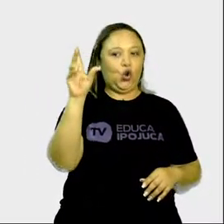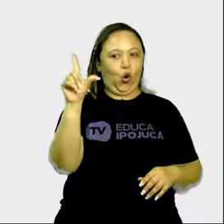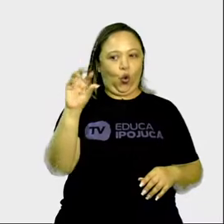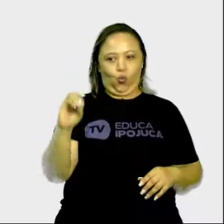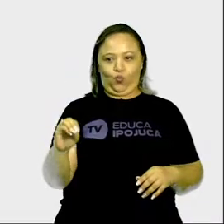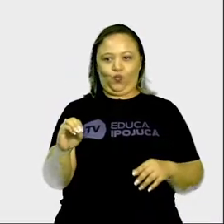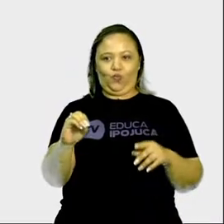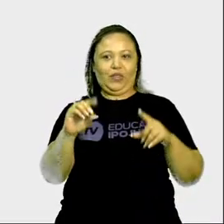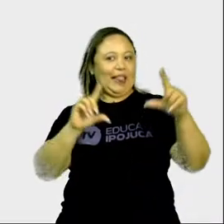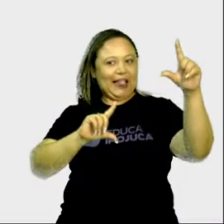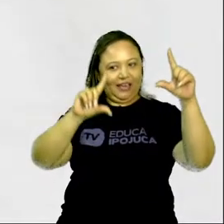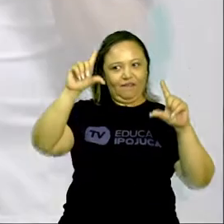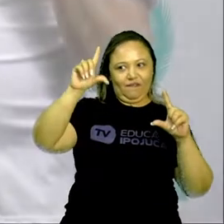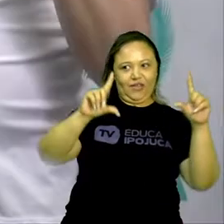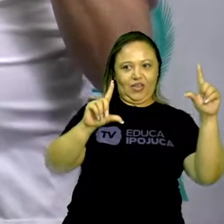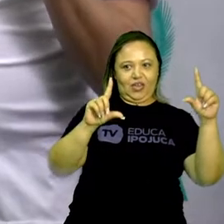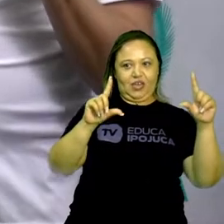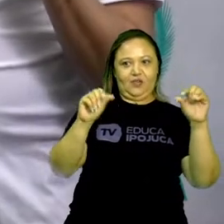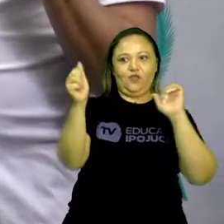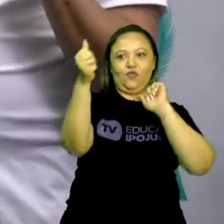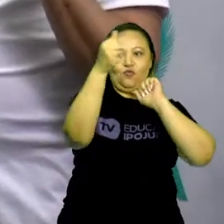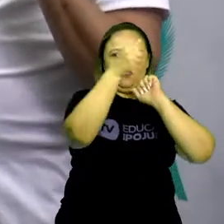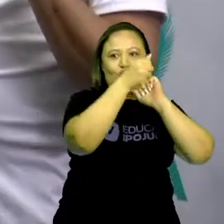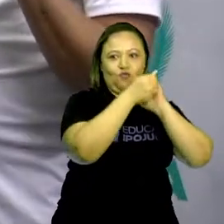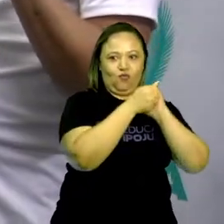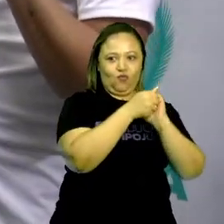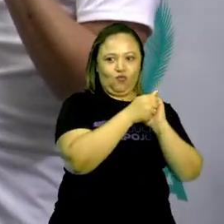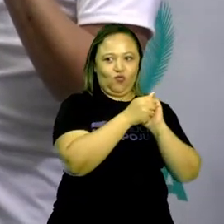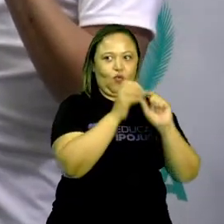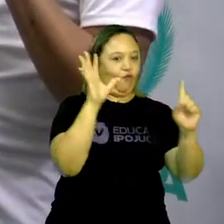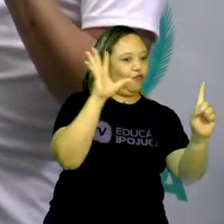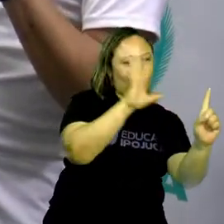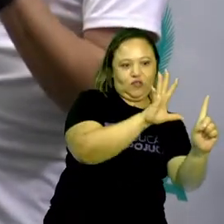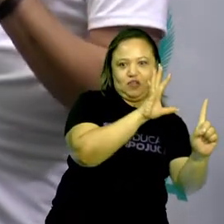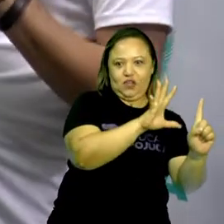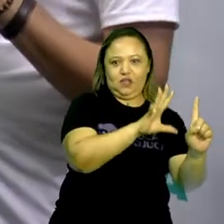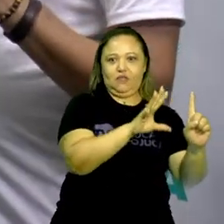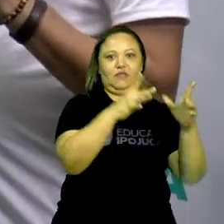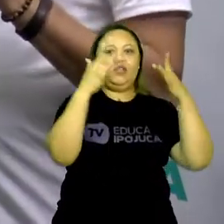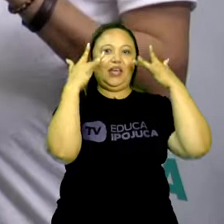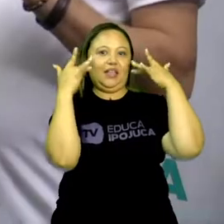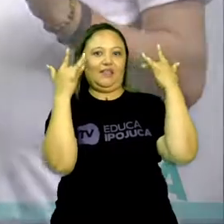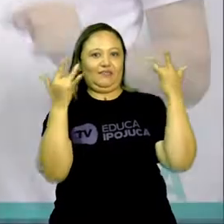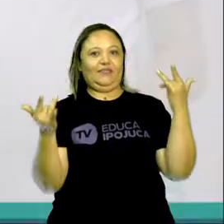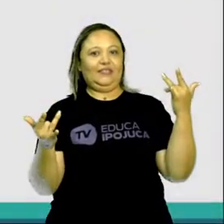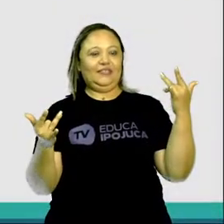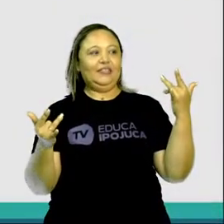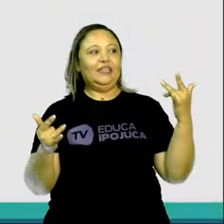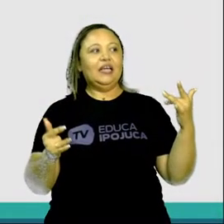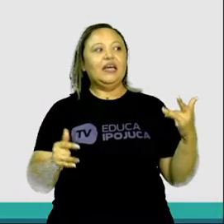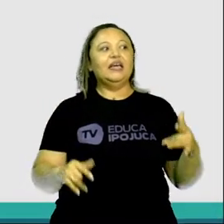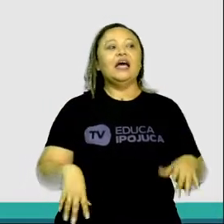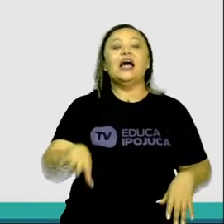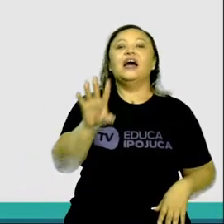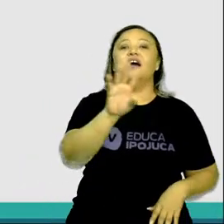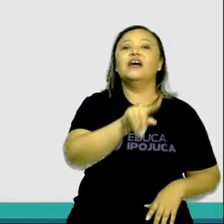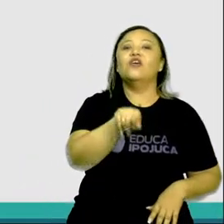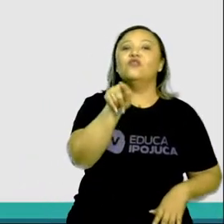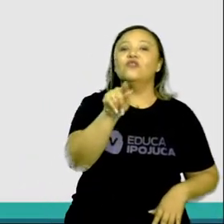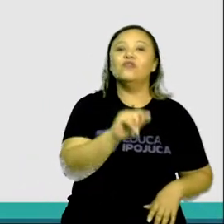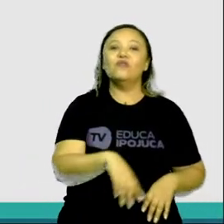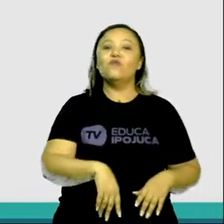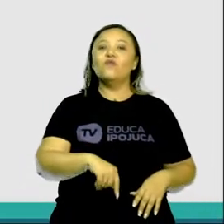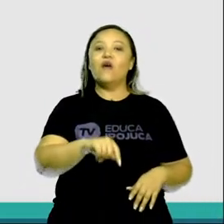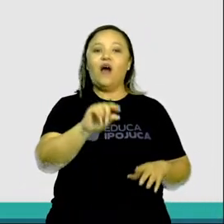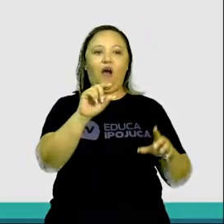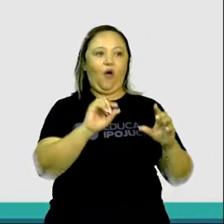cinema. E aí a gente vai entender por que essa imagem está aí, ok? O Auto da Compadecida. O